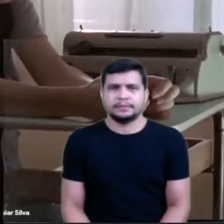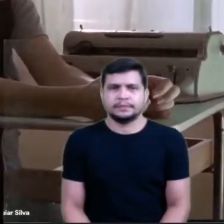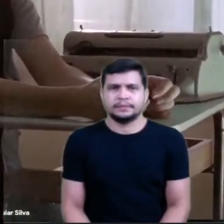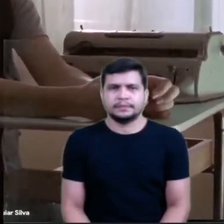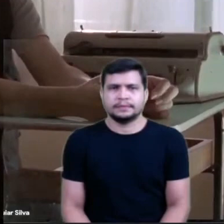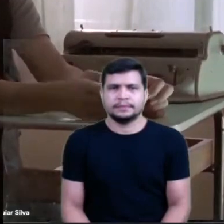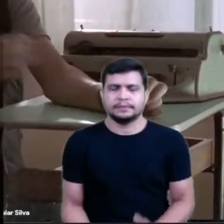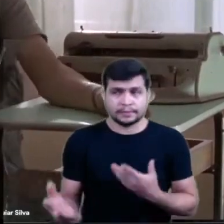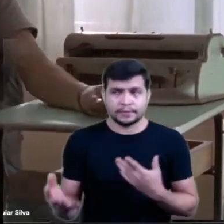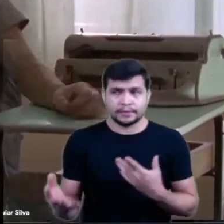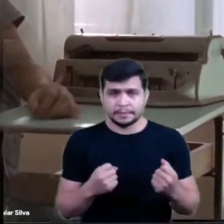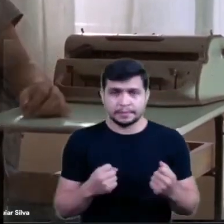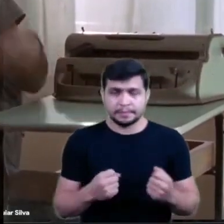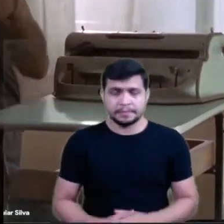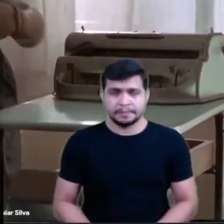Vamos?